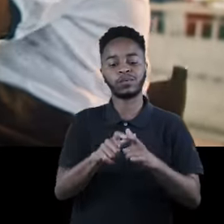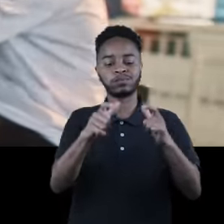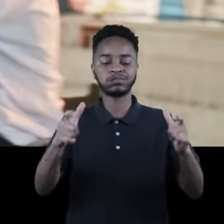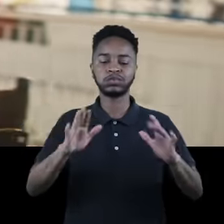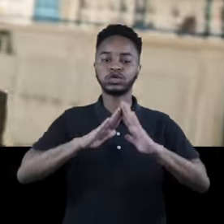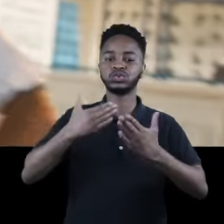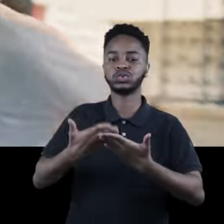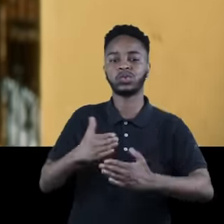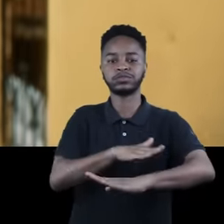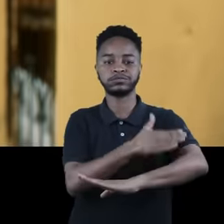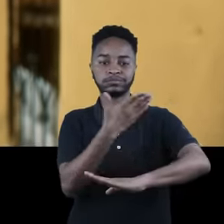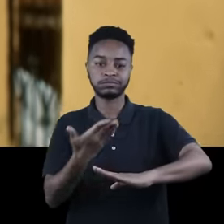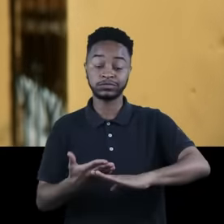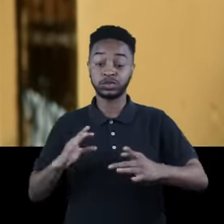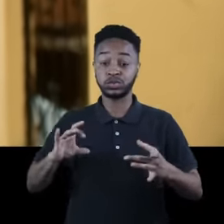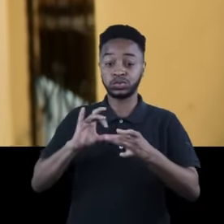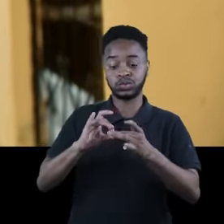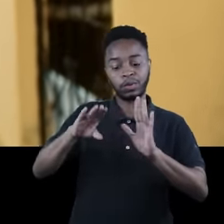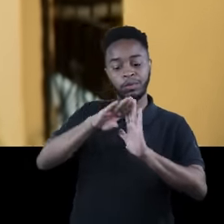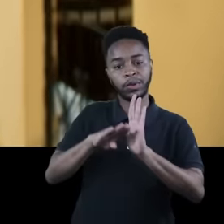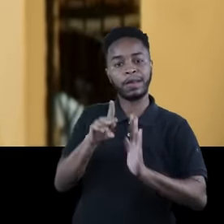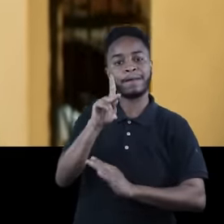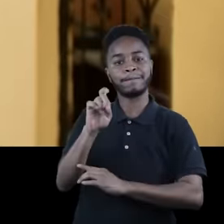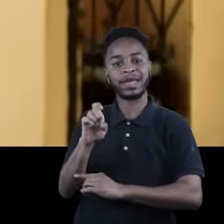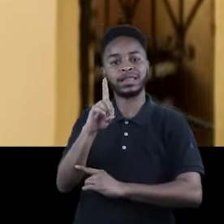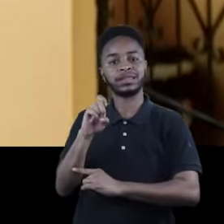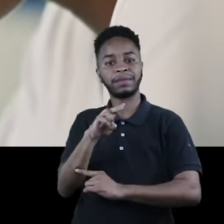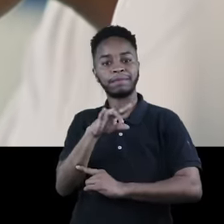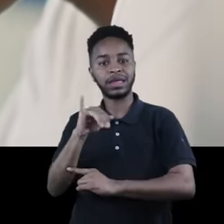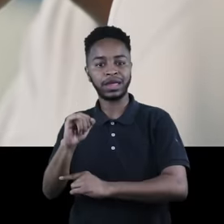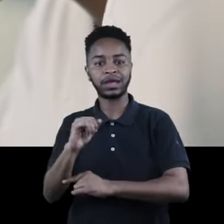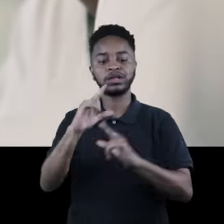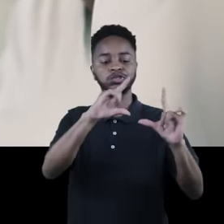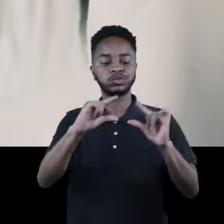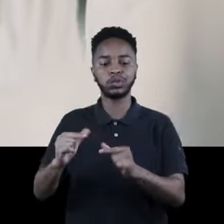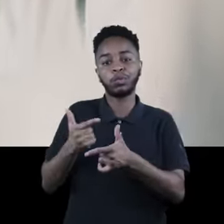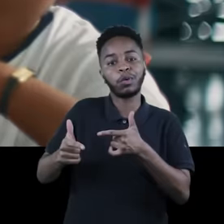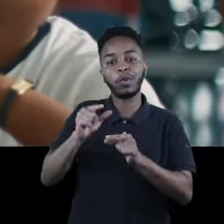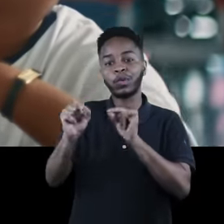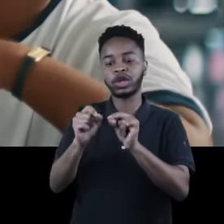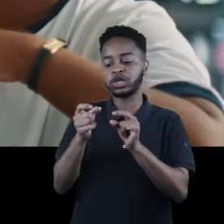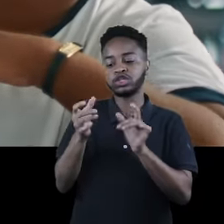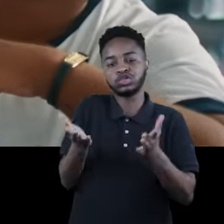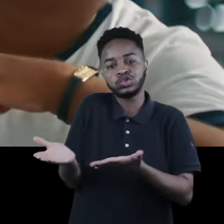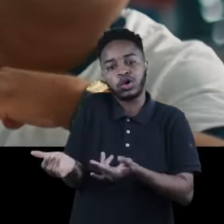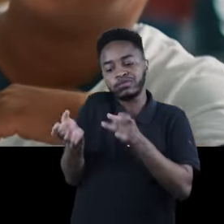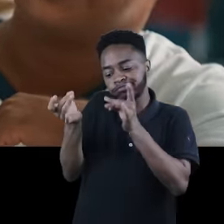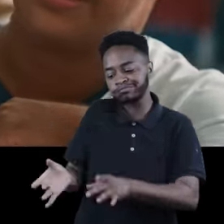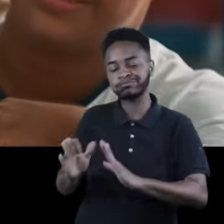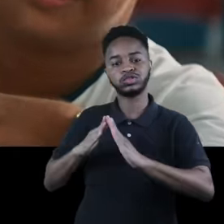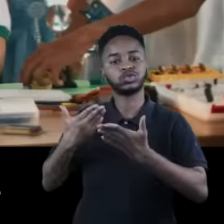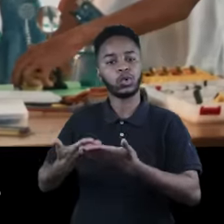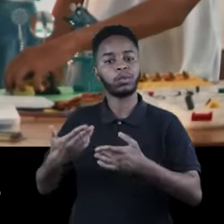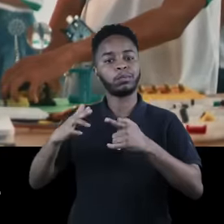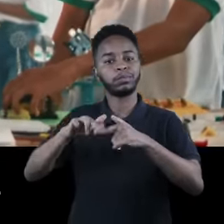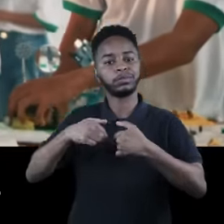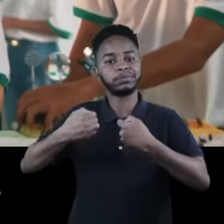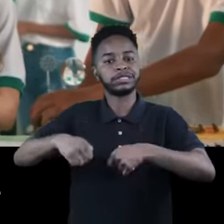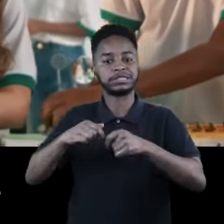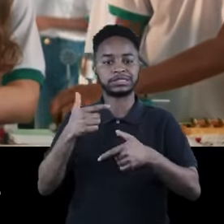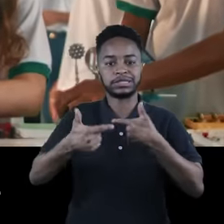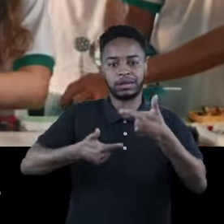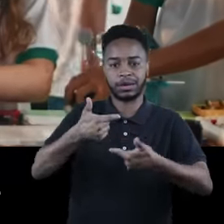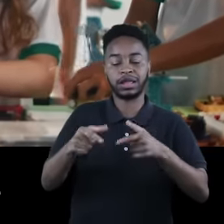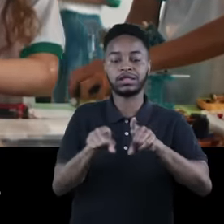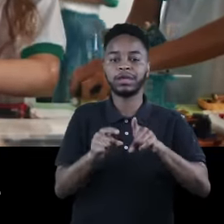em tempo integral. Com o Pé de Meia, começamos a enfrentar o velho problema dos jovens que deixam a escola para trabalhar. E 100